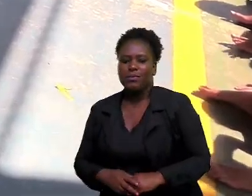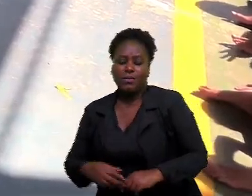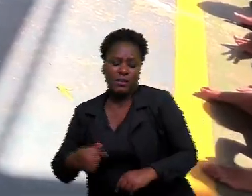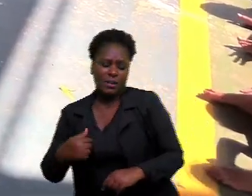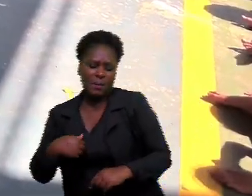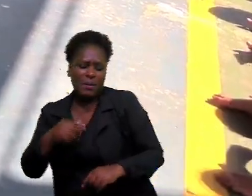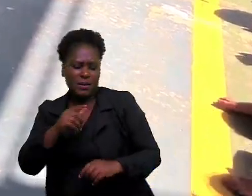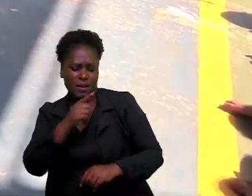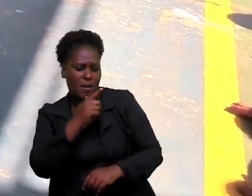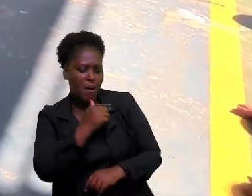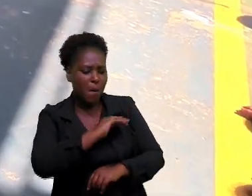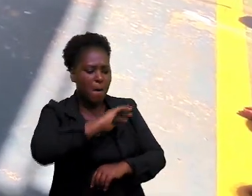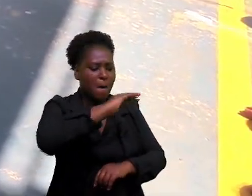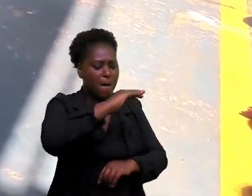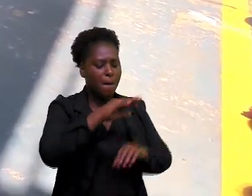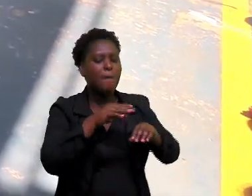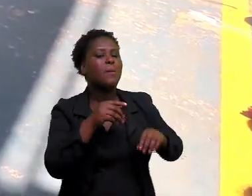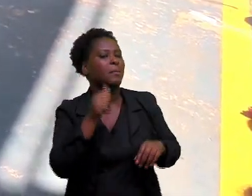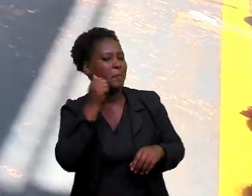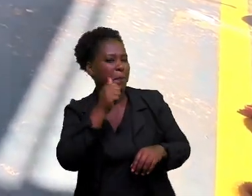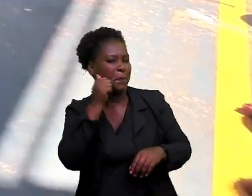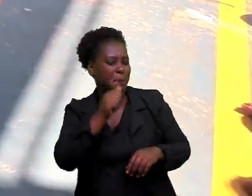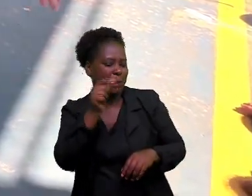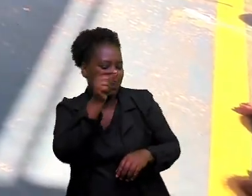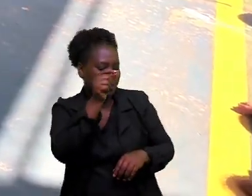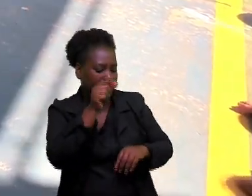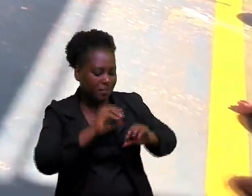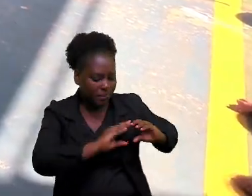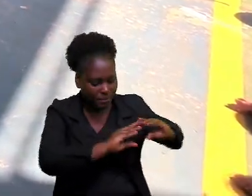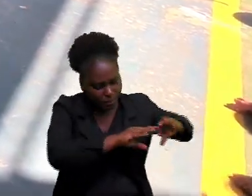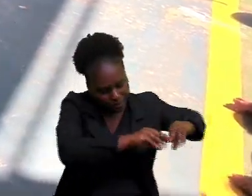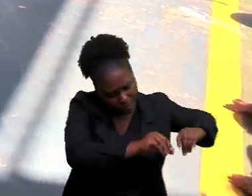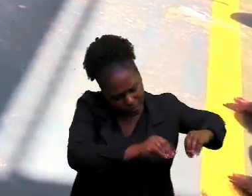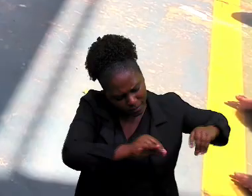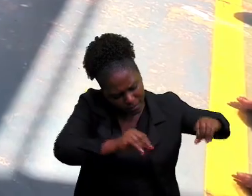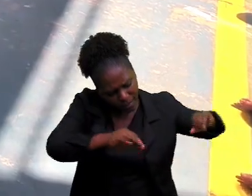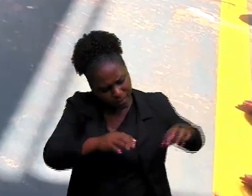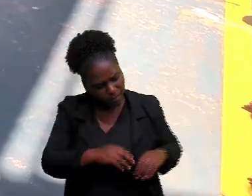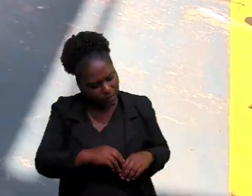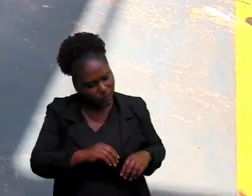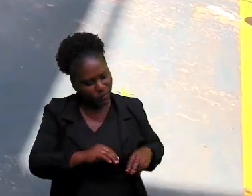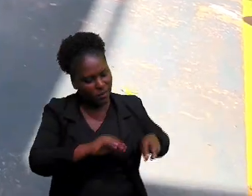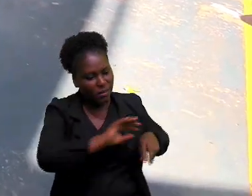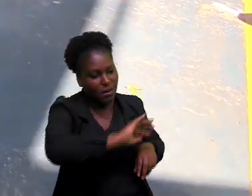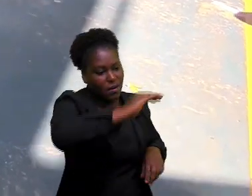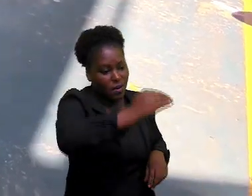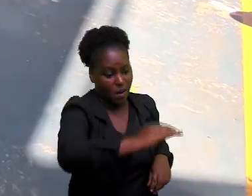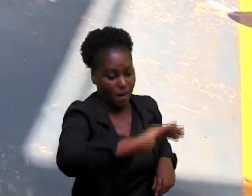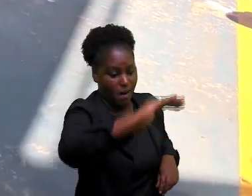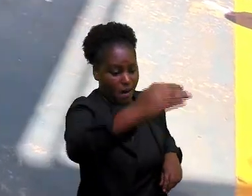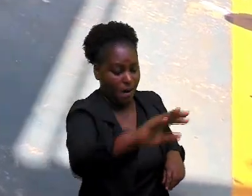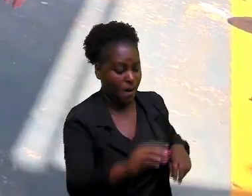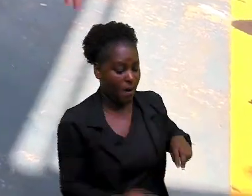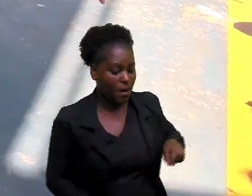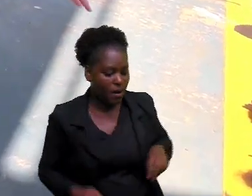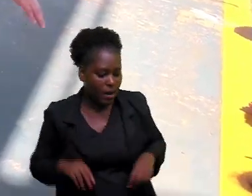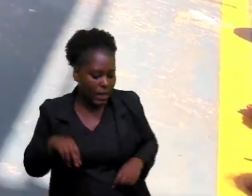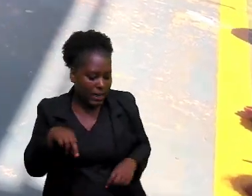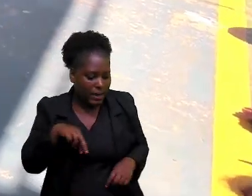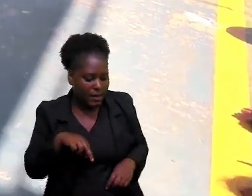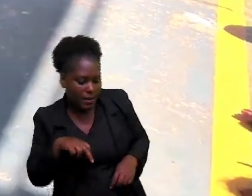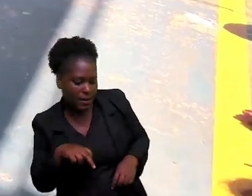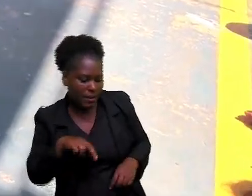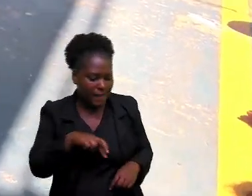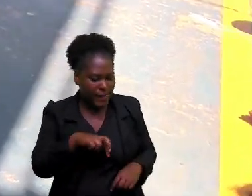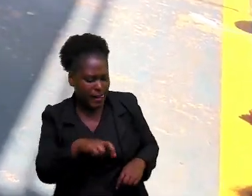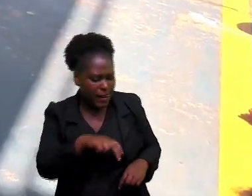Quero aqui, Moana é o seu destino. Ser chefe e governar é o seu lugar.